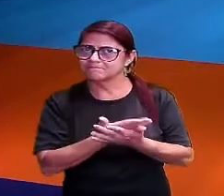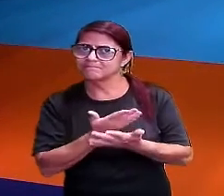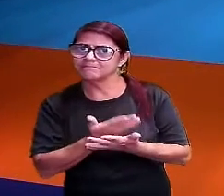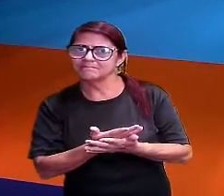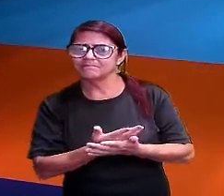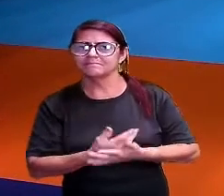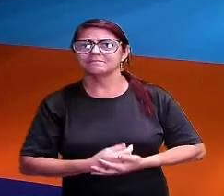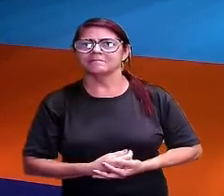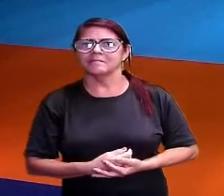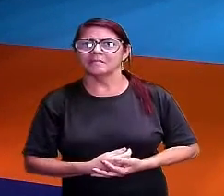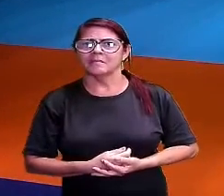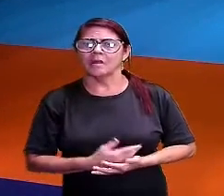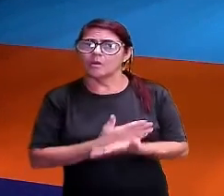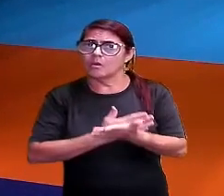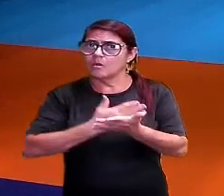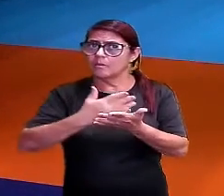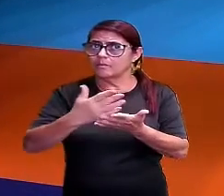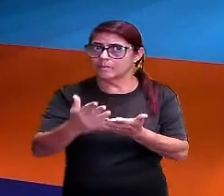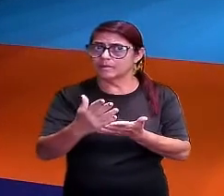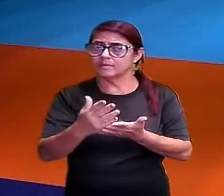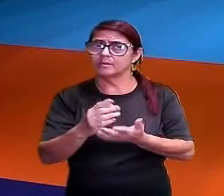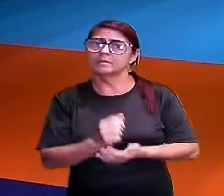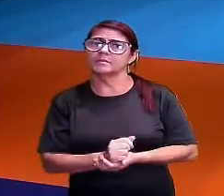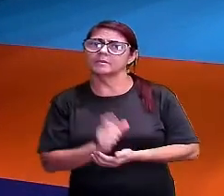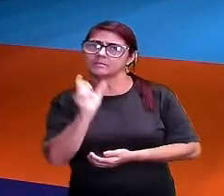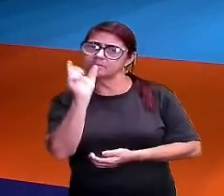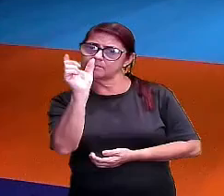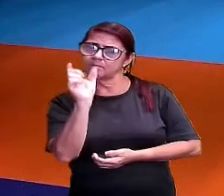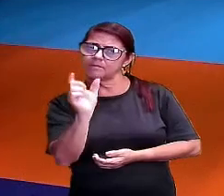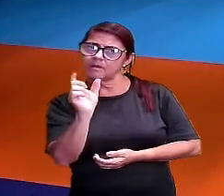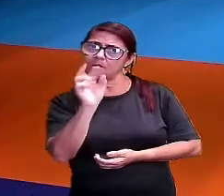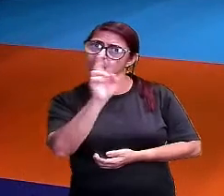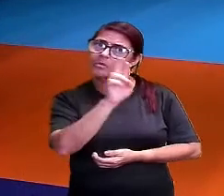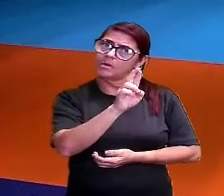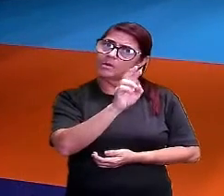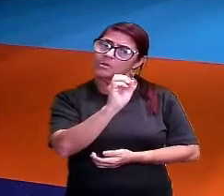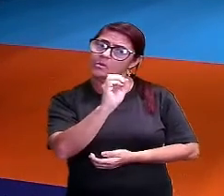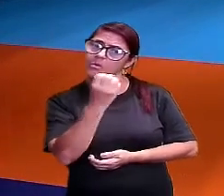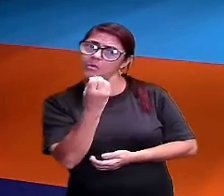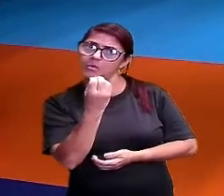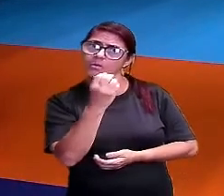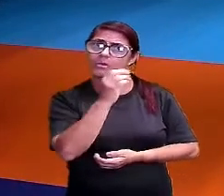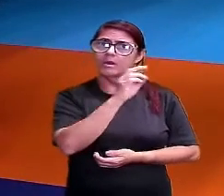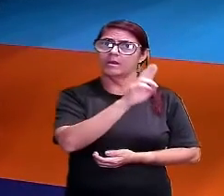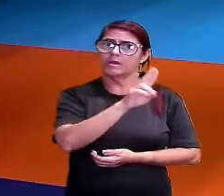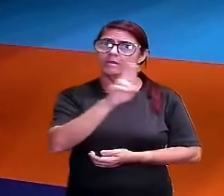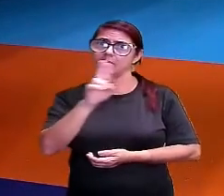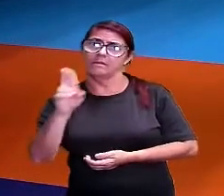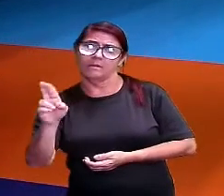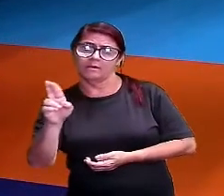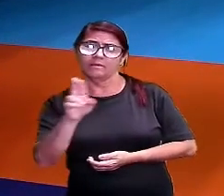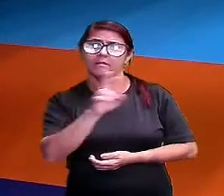Então, vejam só. Complete as palavras com R ou RR. Nessa palavra aqui, nós temos